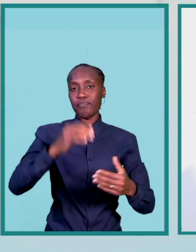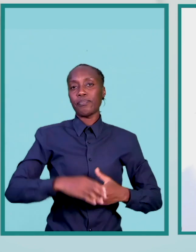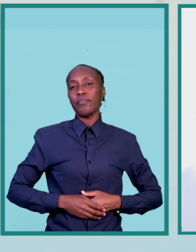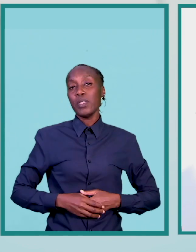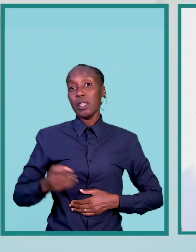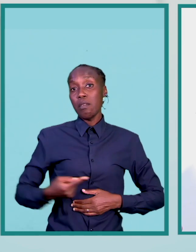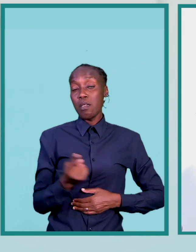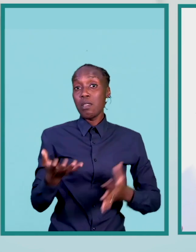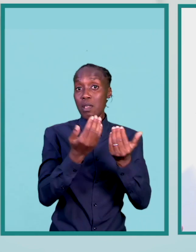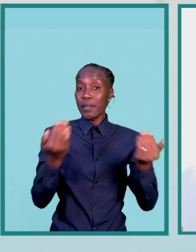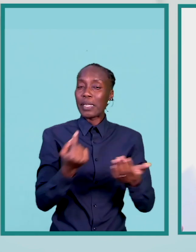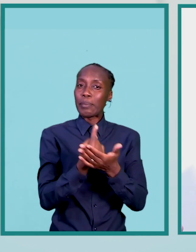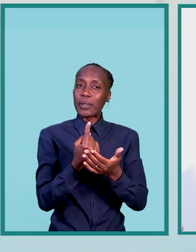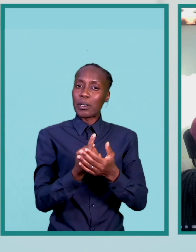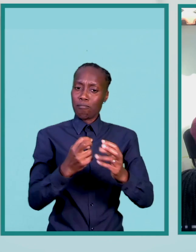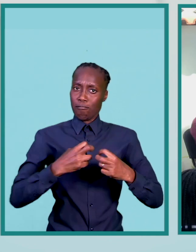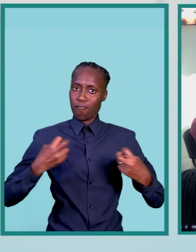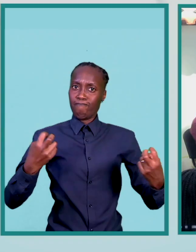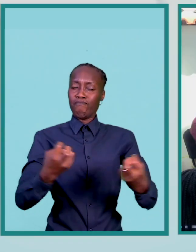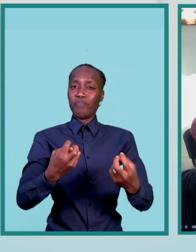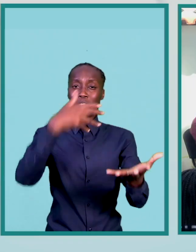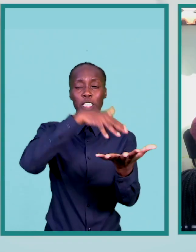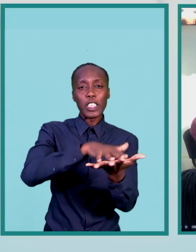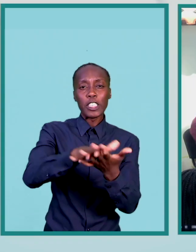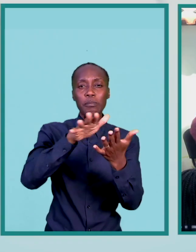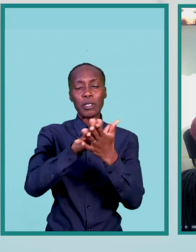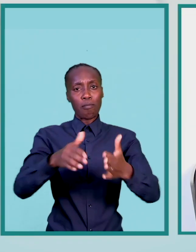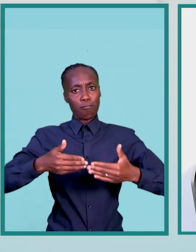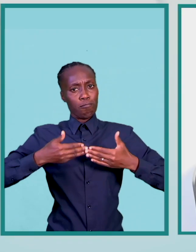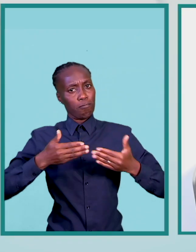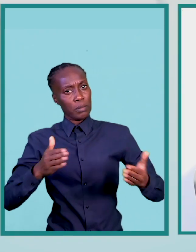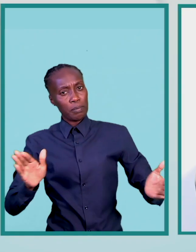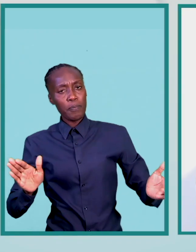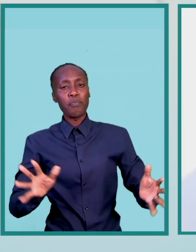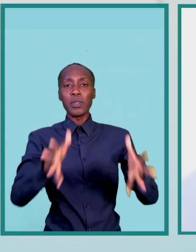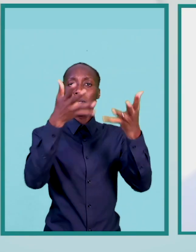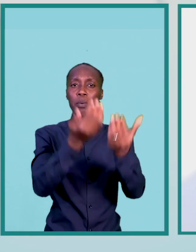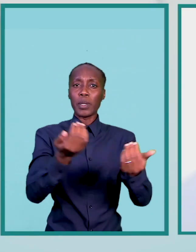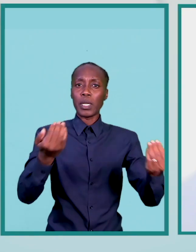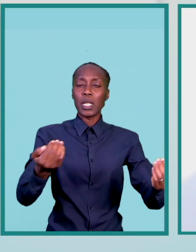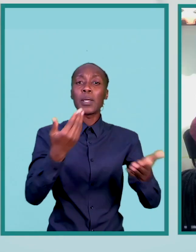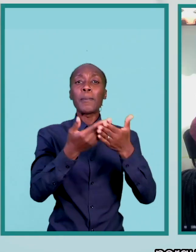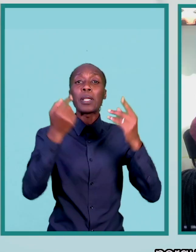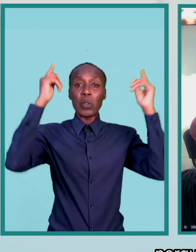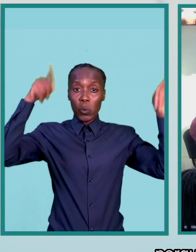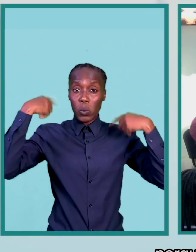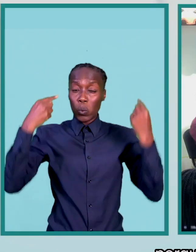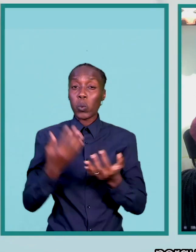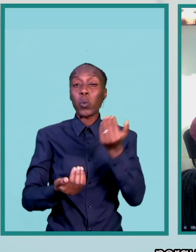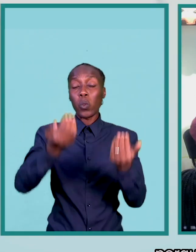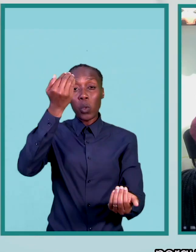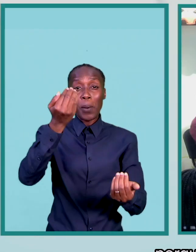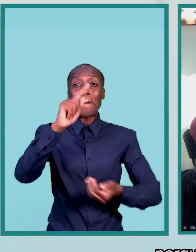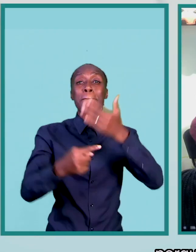falar abertamente o que é união prematura e quais são as consequências disto, porque se